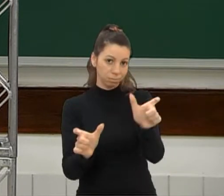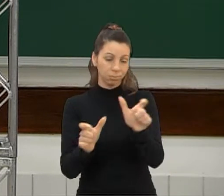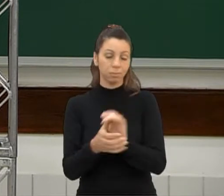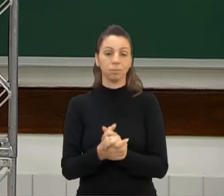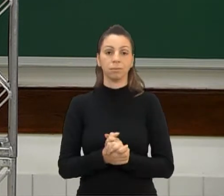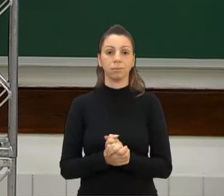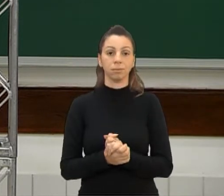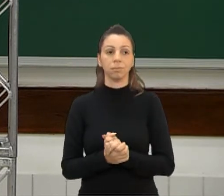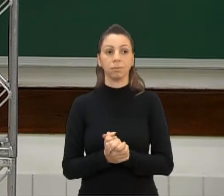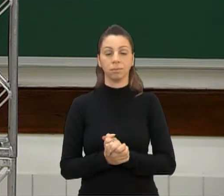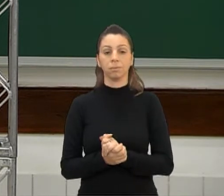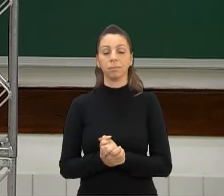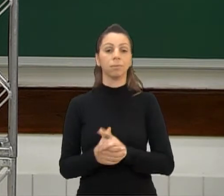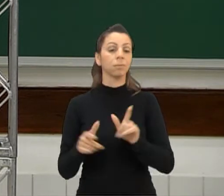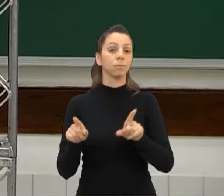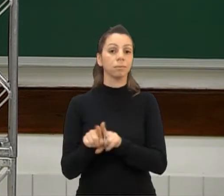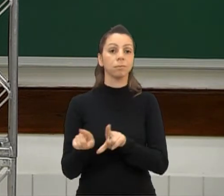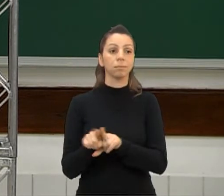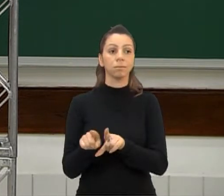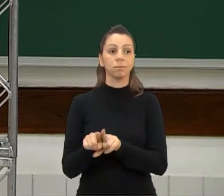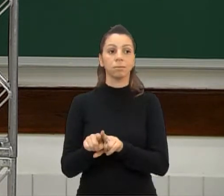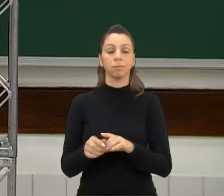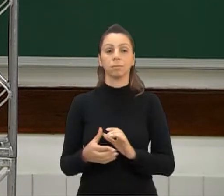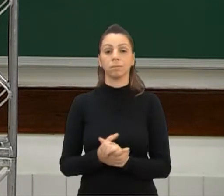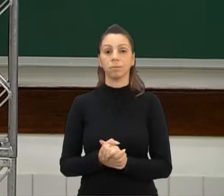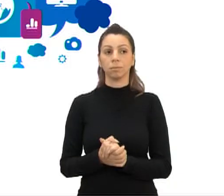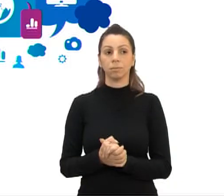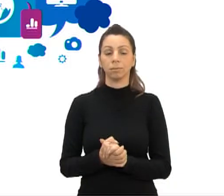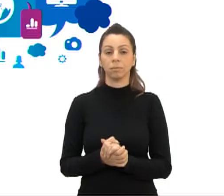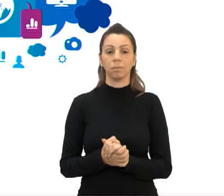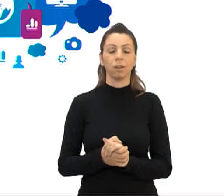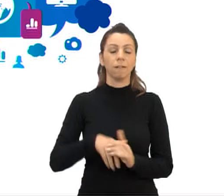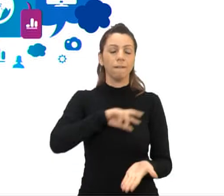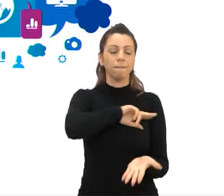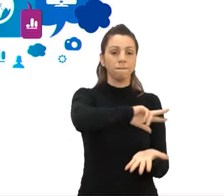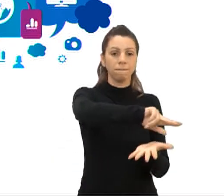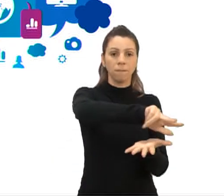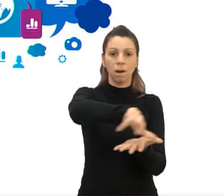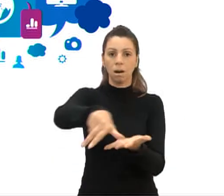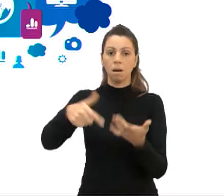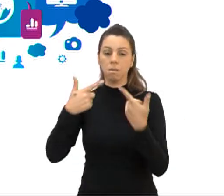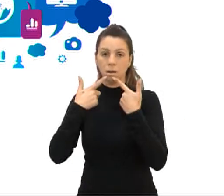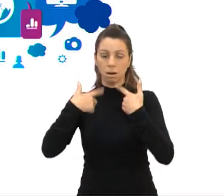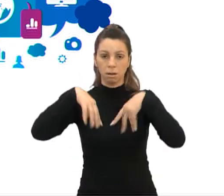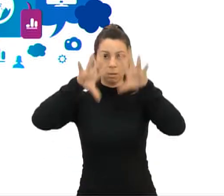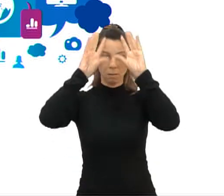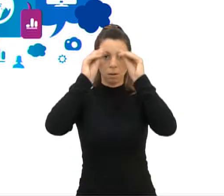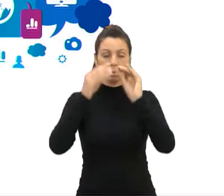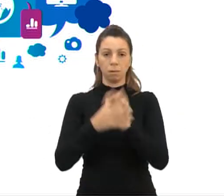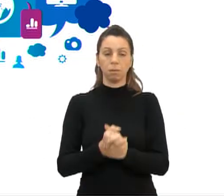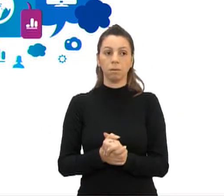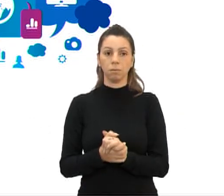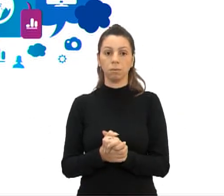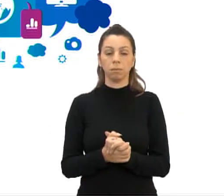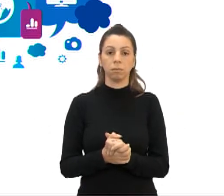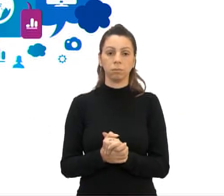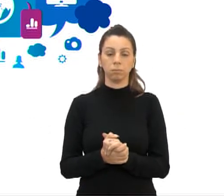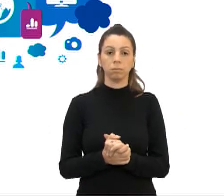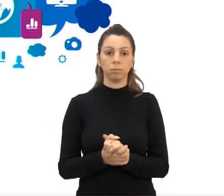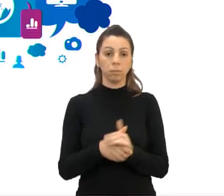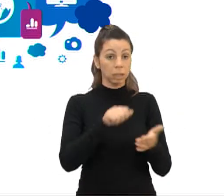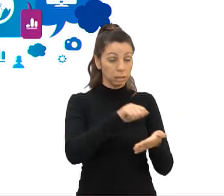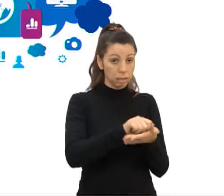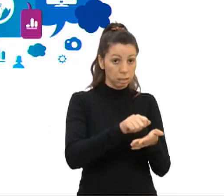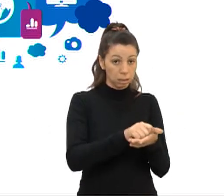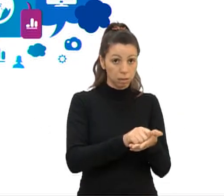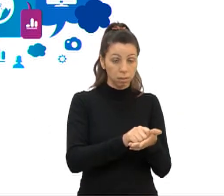nos comunicar. Nós também podemos utilizar múltiplas linguagens, ou seja, nós usamos, além da escrita,